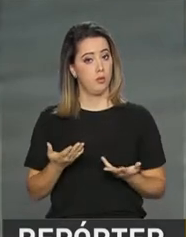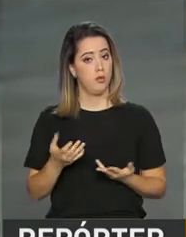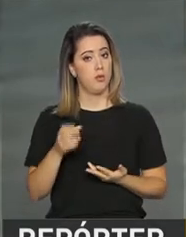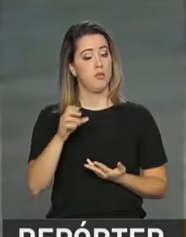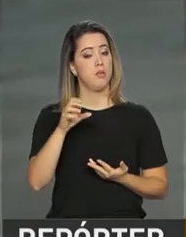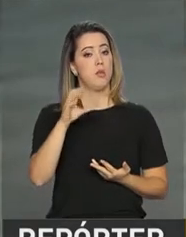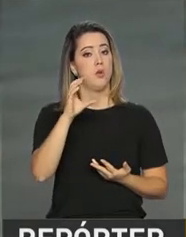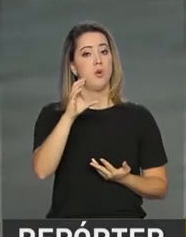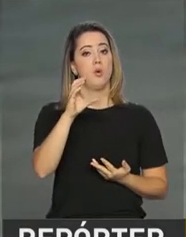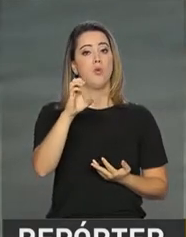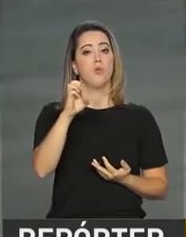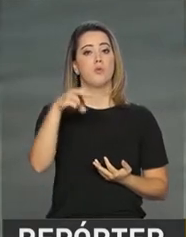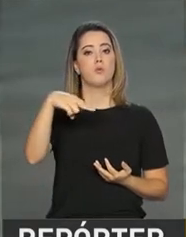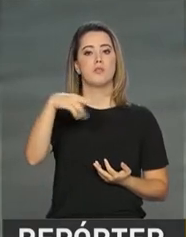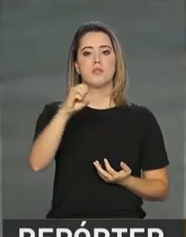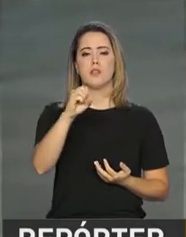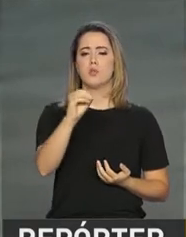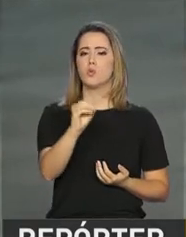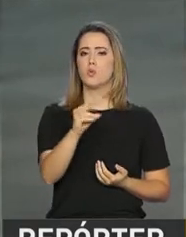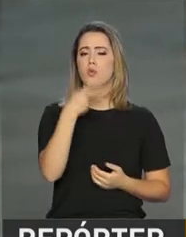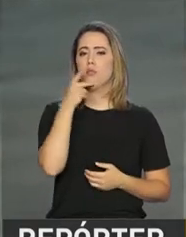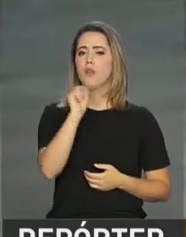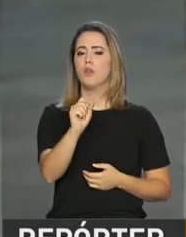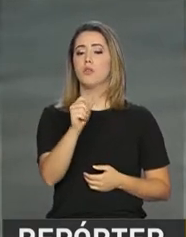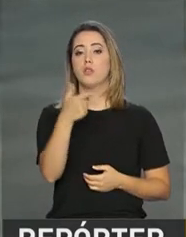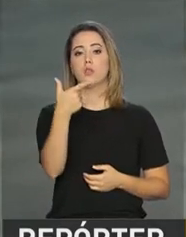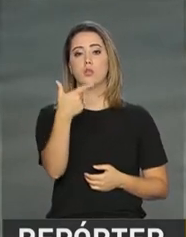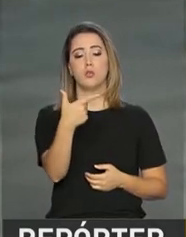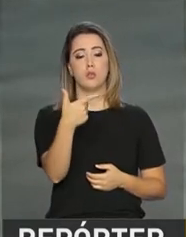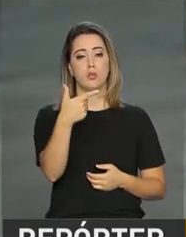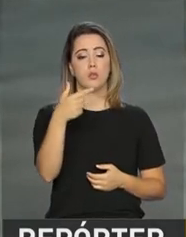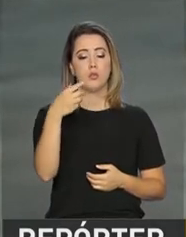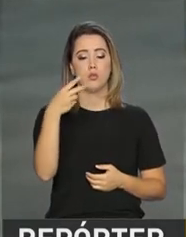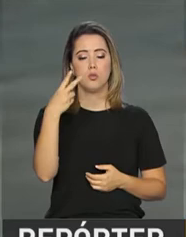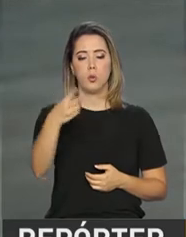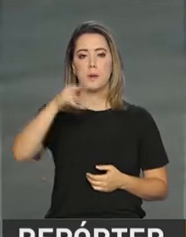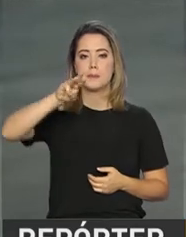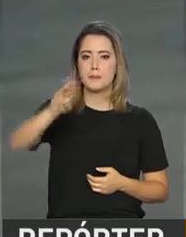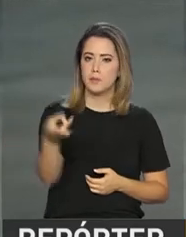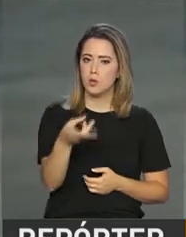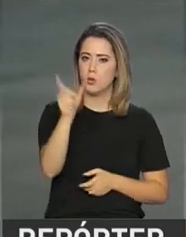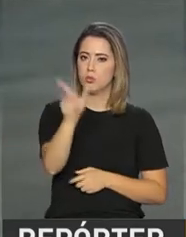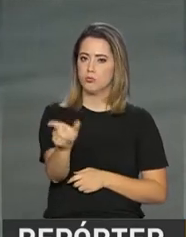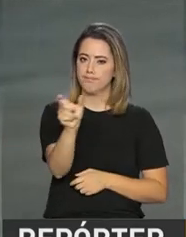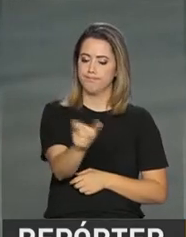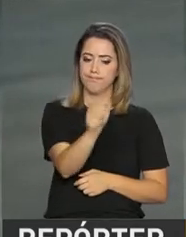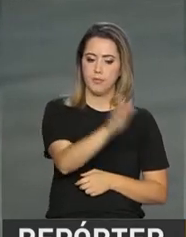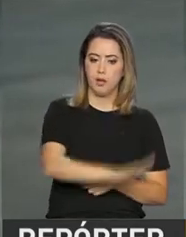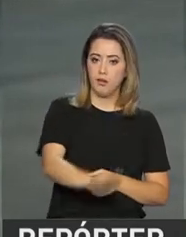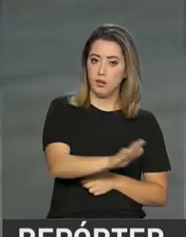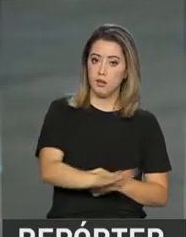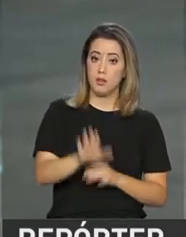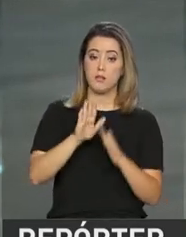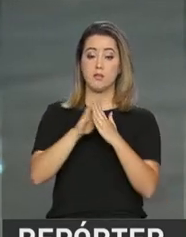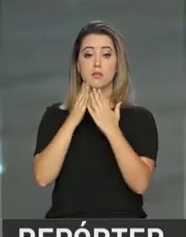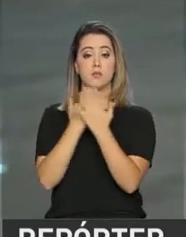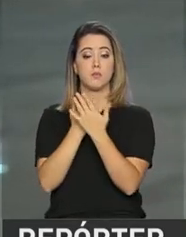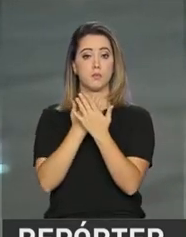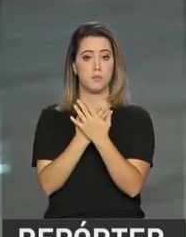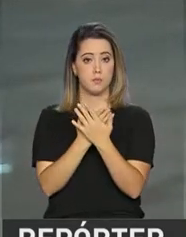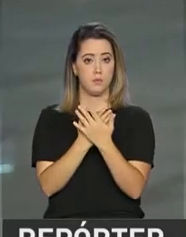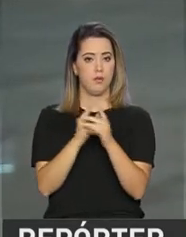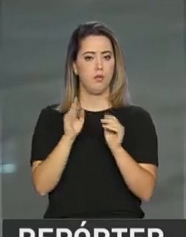foram registradas quase dois milhões cento e noventa mil matrículas em creches cerca de três milhões oitocentos